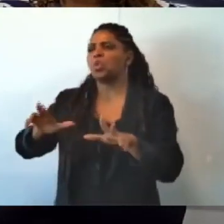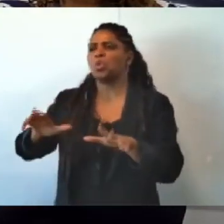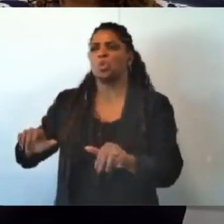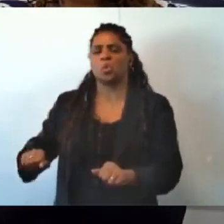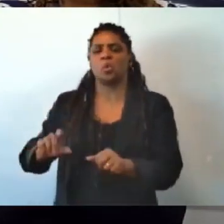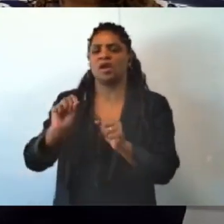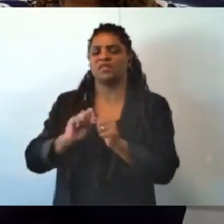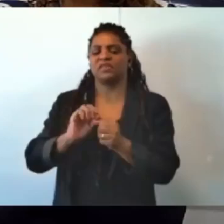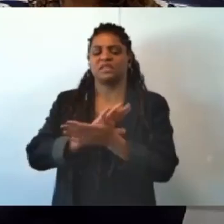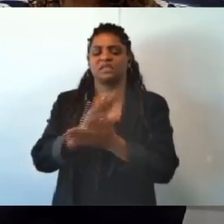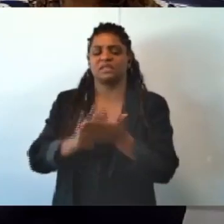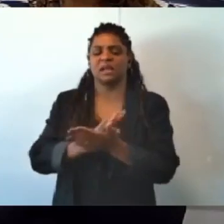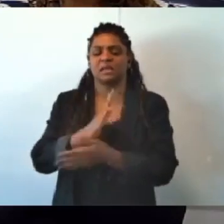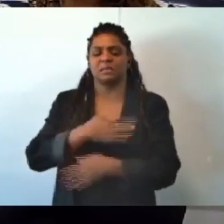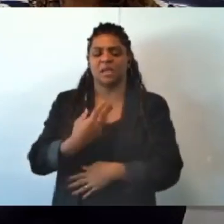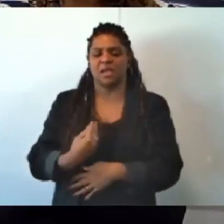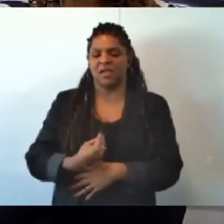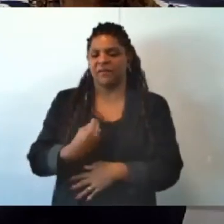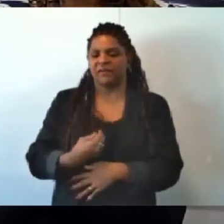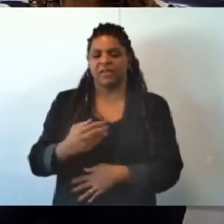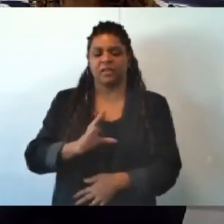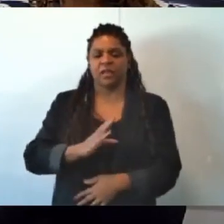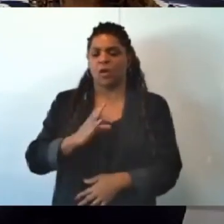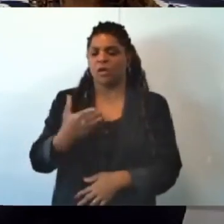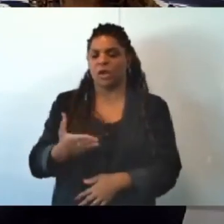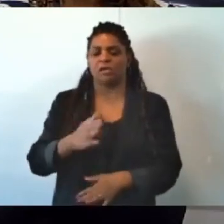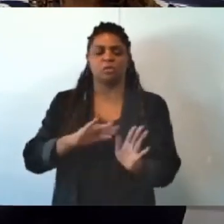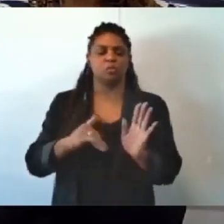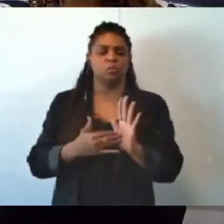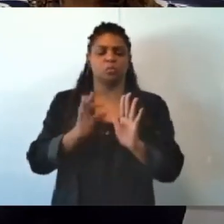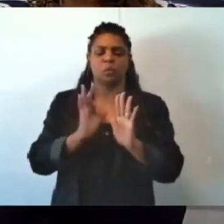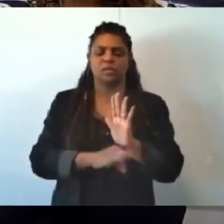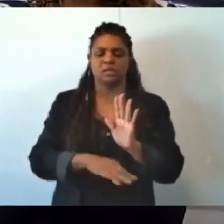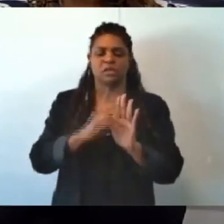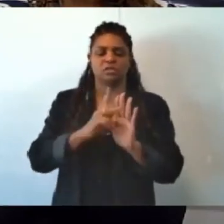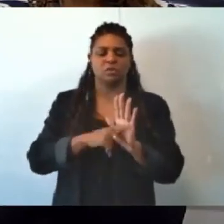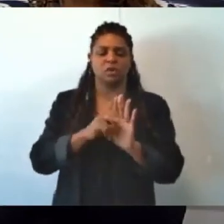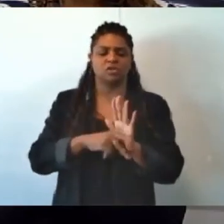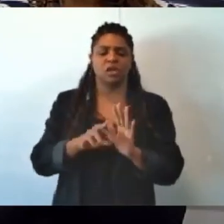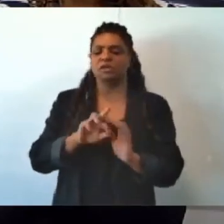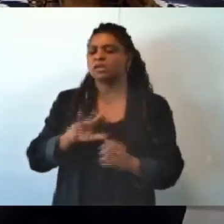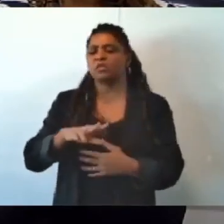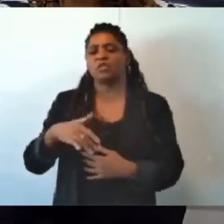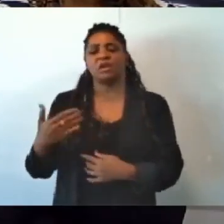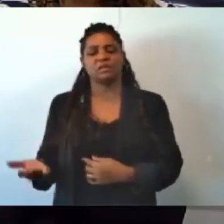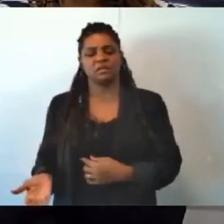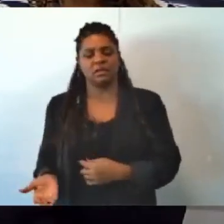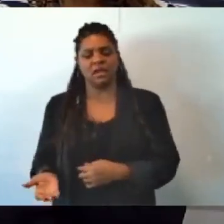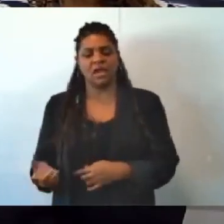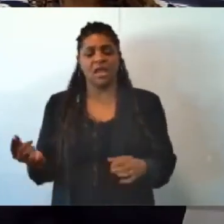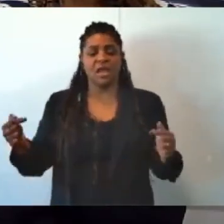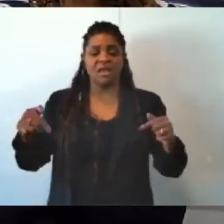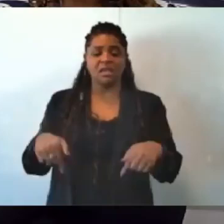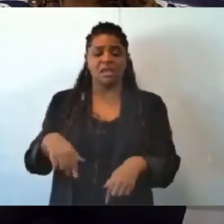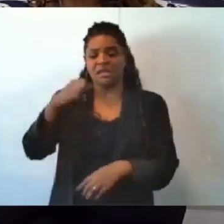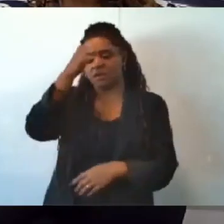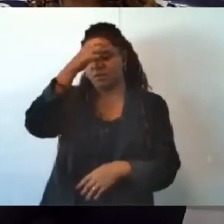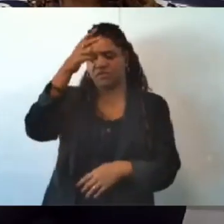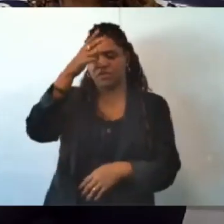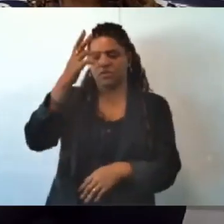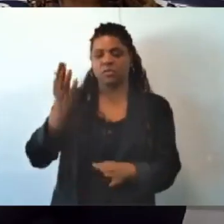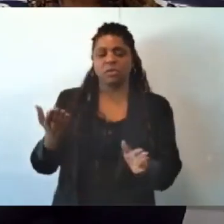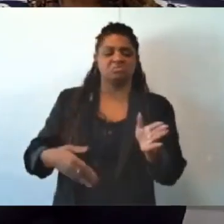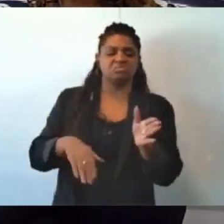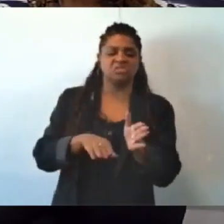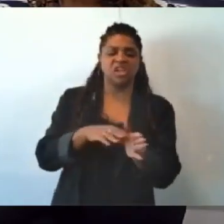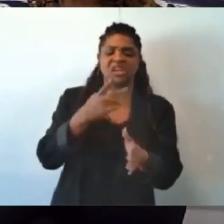projeto, não foi no peito. Aqui a prefeitura chega, nós vamos fazer isso assim, não consulta